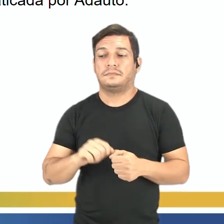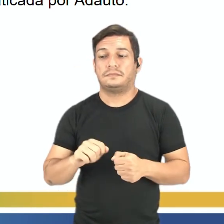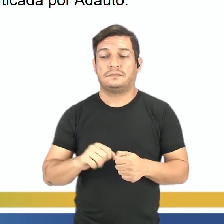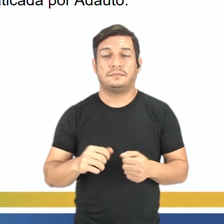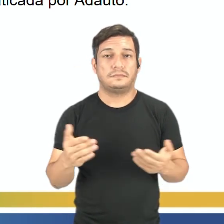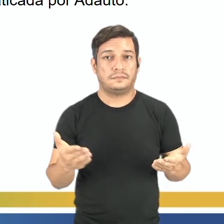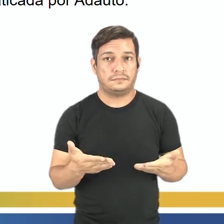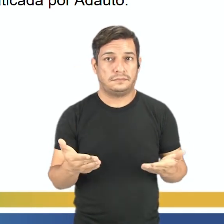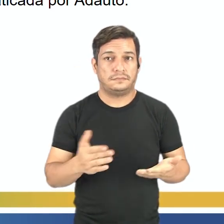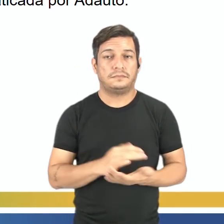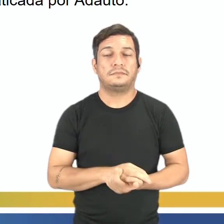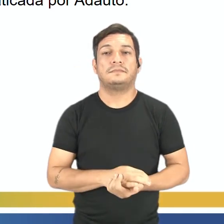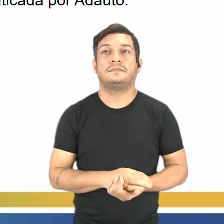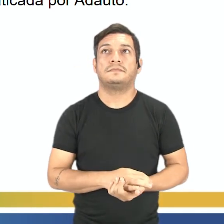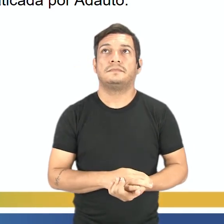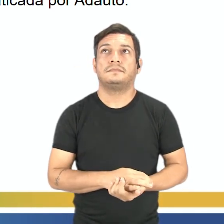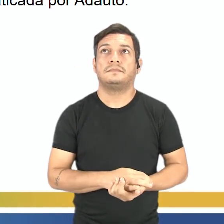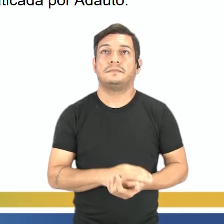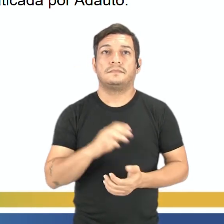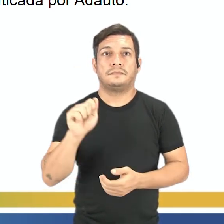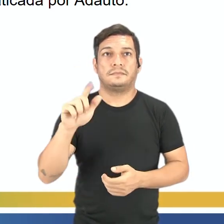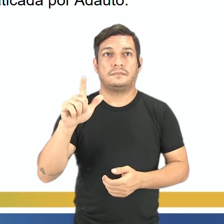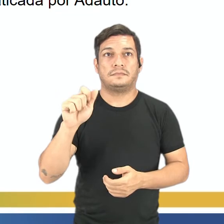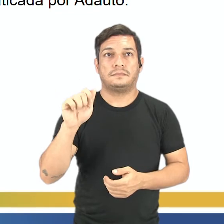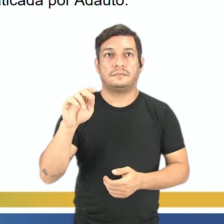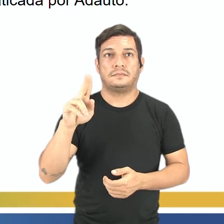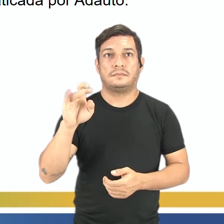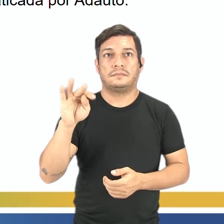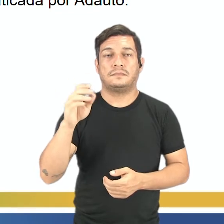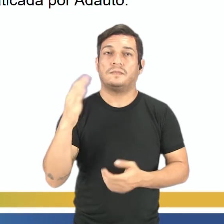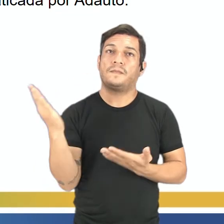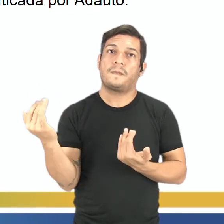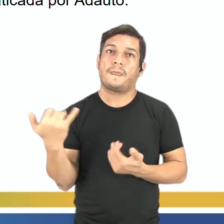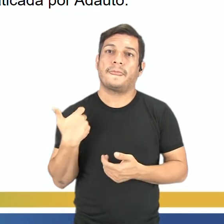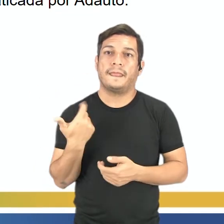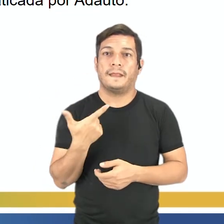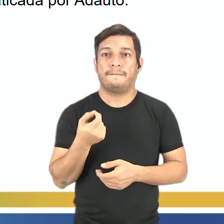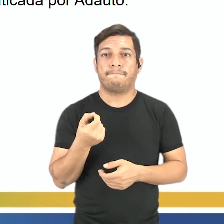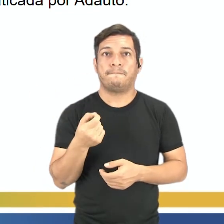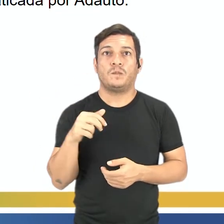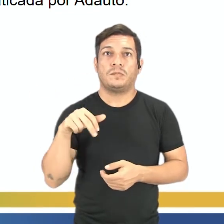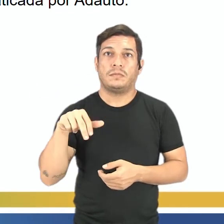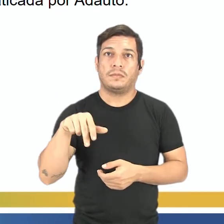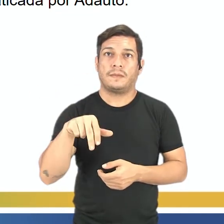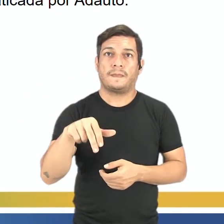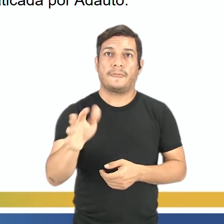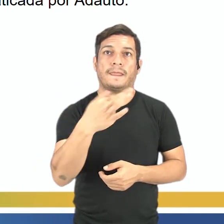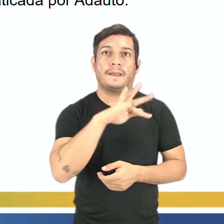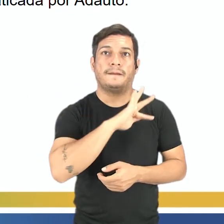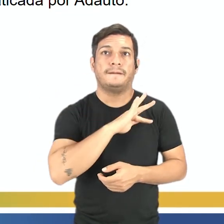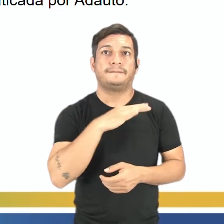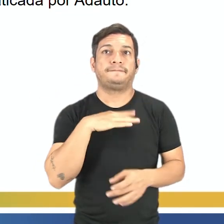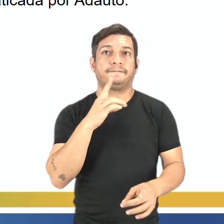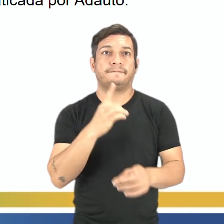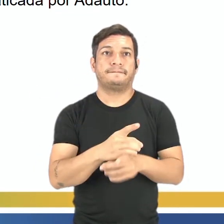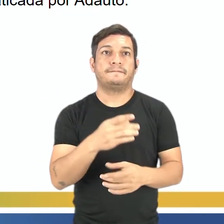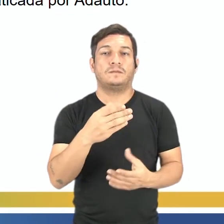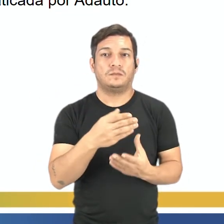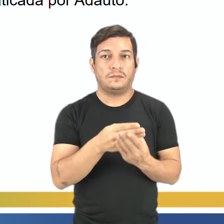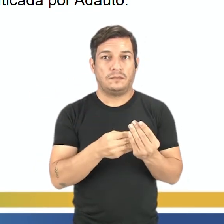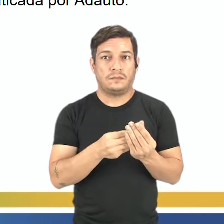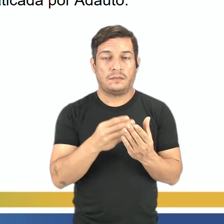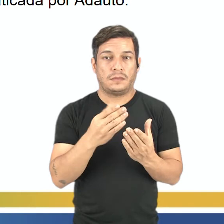nós temos aqui para a gente exercitar o nosso conhecimento. Adalto, um jovem de 20 anos, caminhava para